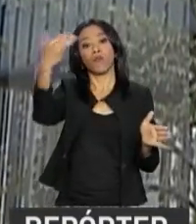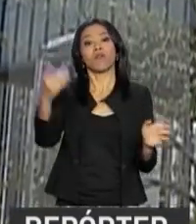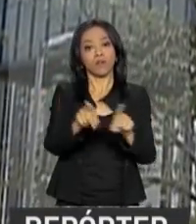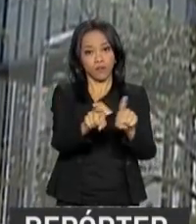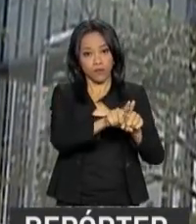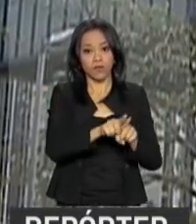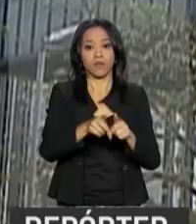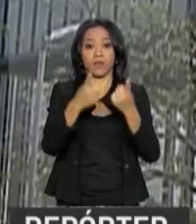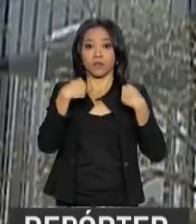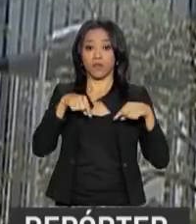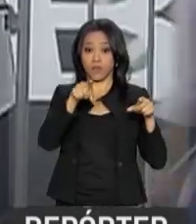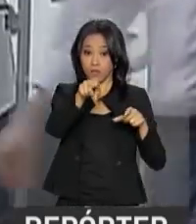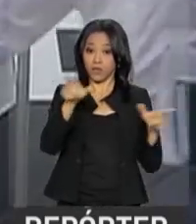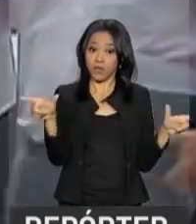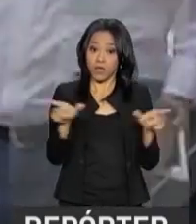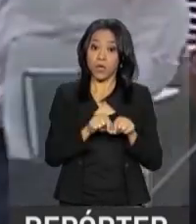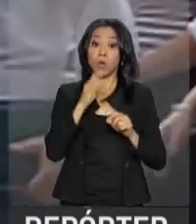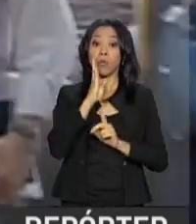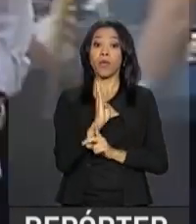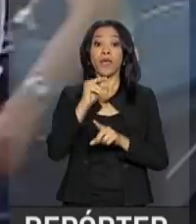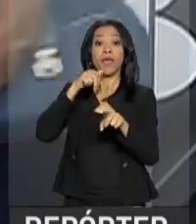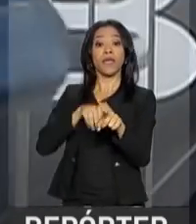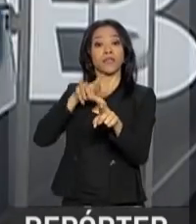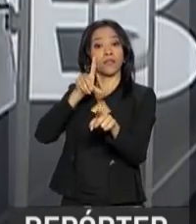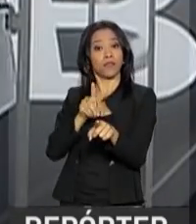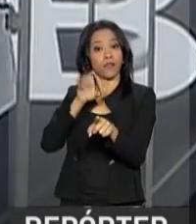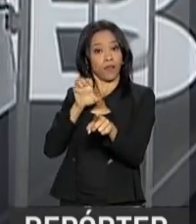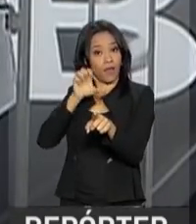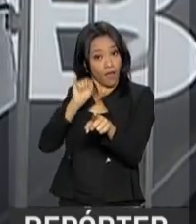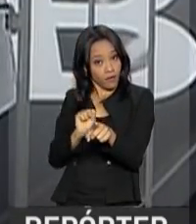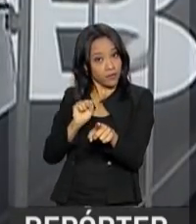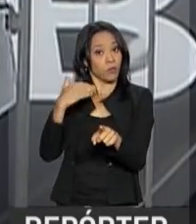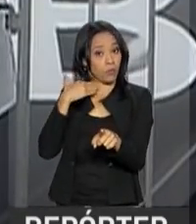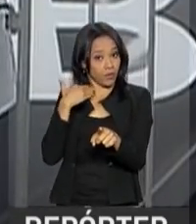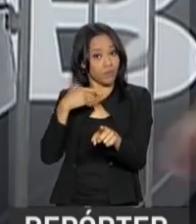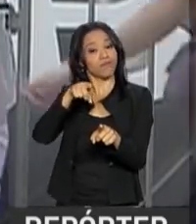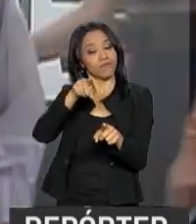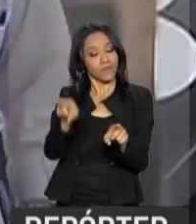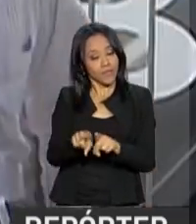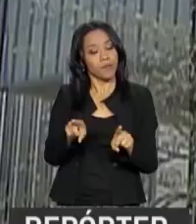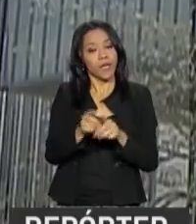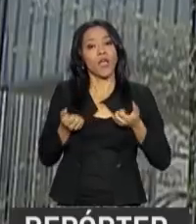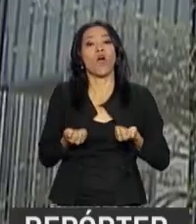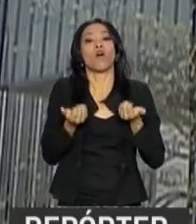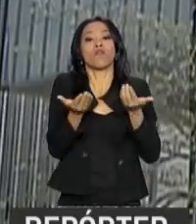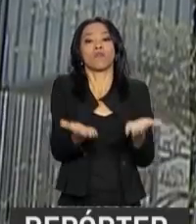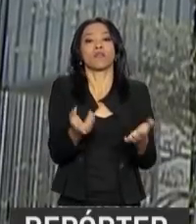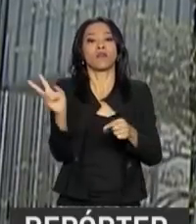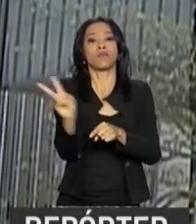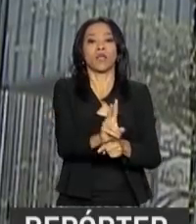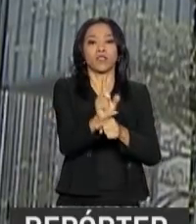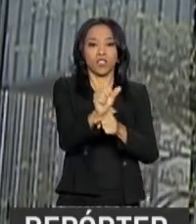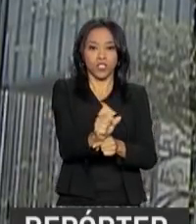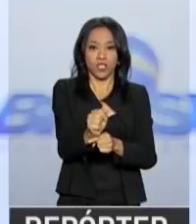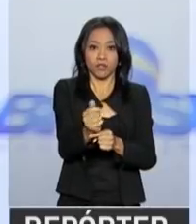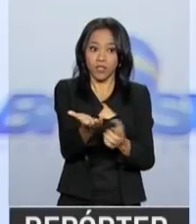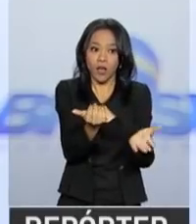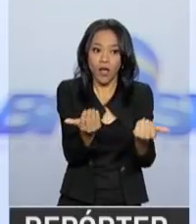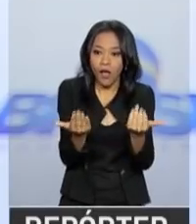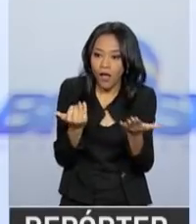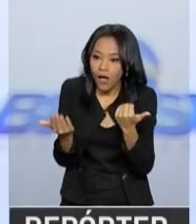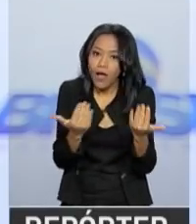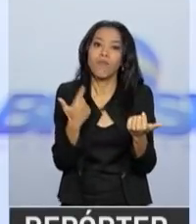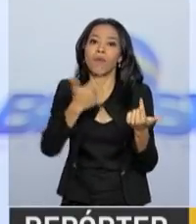de desenvolvimento econômico e social bnds também se transformou para ofertar crédito e atrair investimentos o